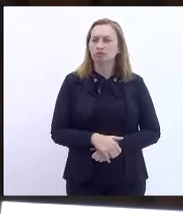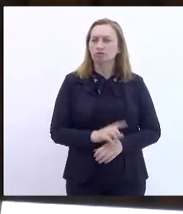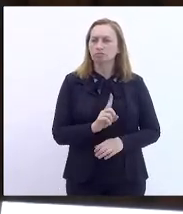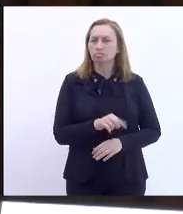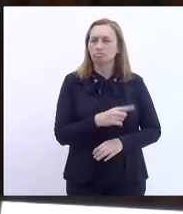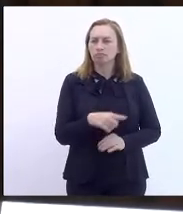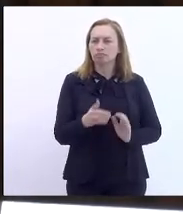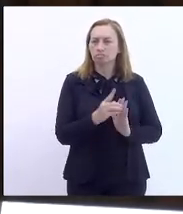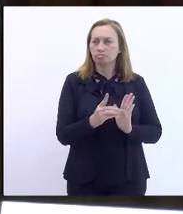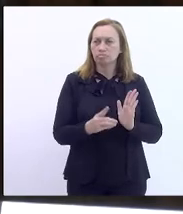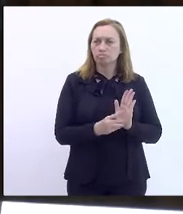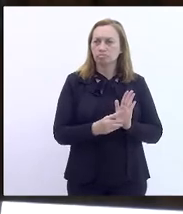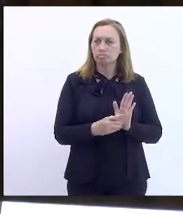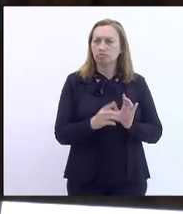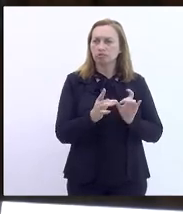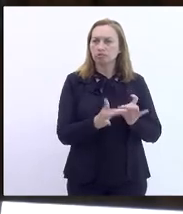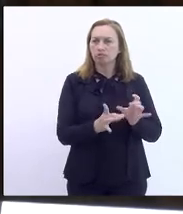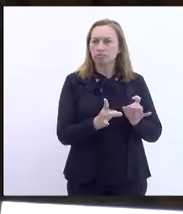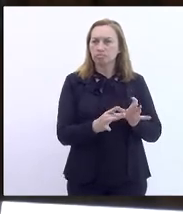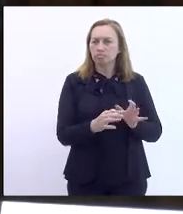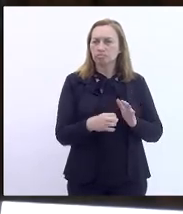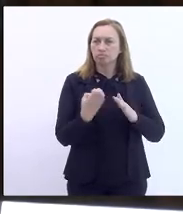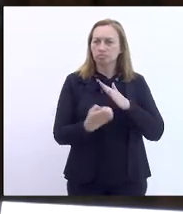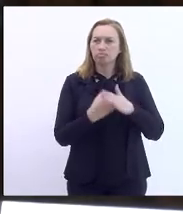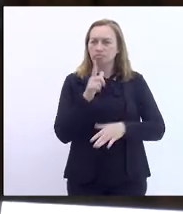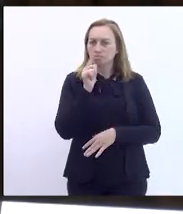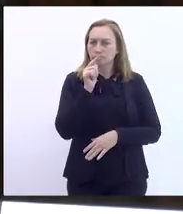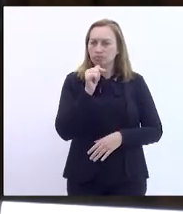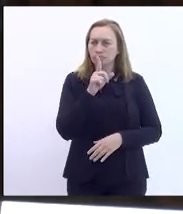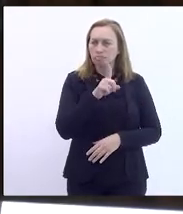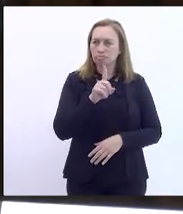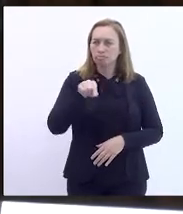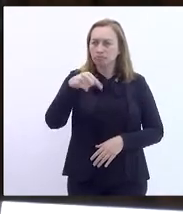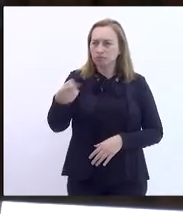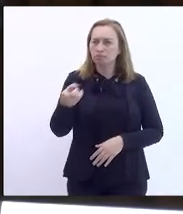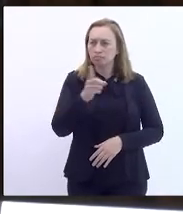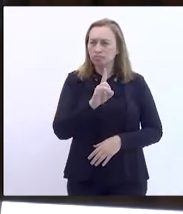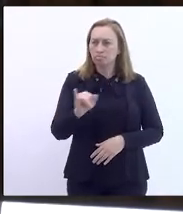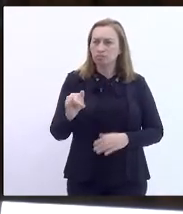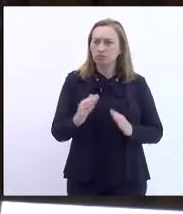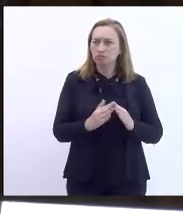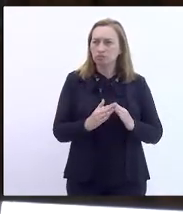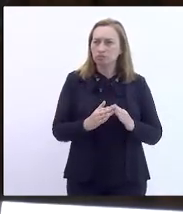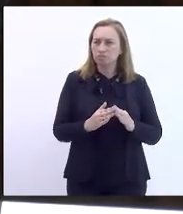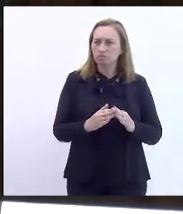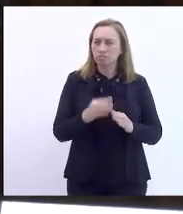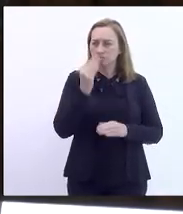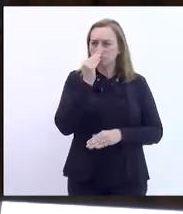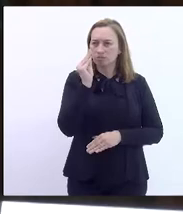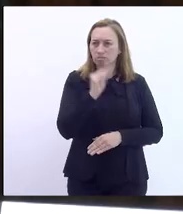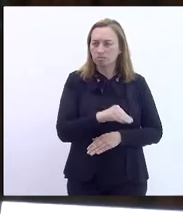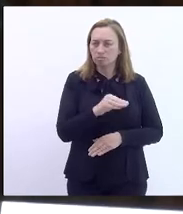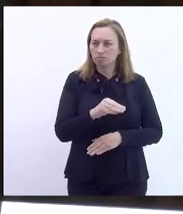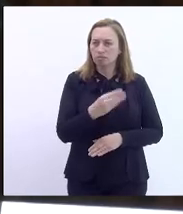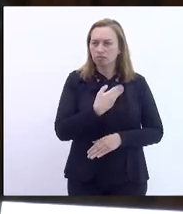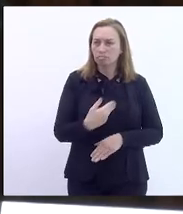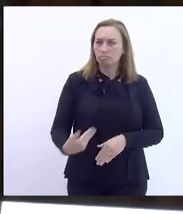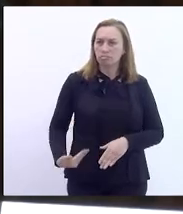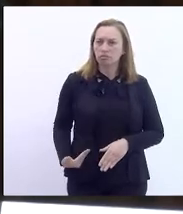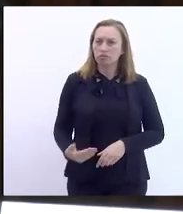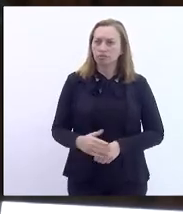o Decreto da venda da Cedae a e no dia seguinte Essa casa foi completamente ignorada pelo